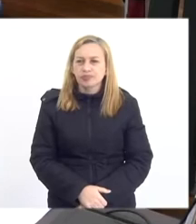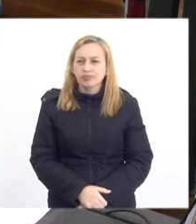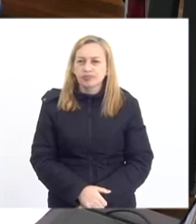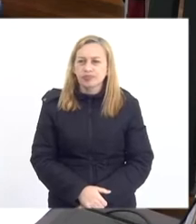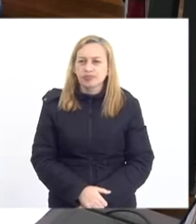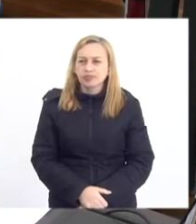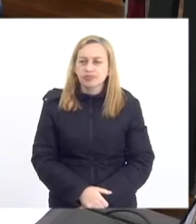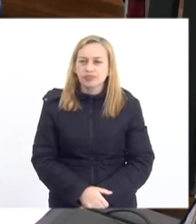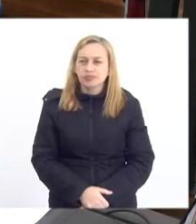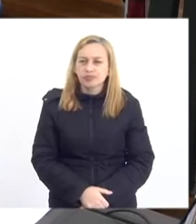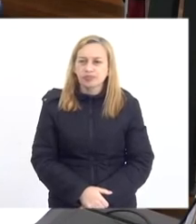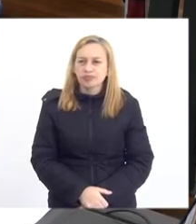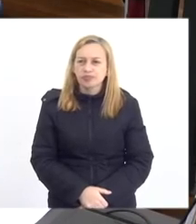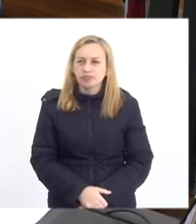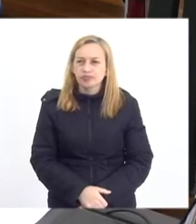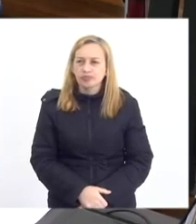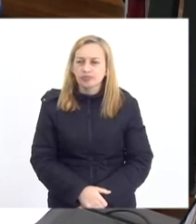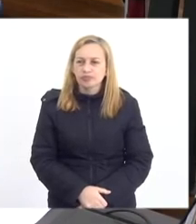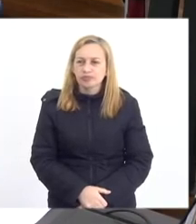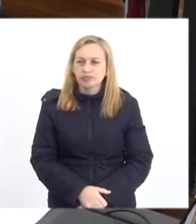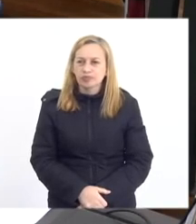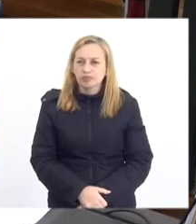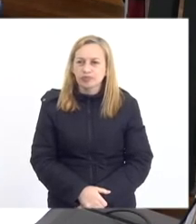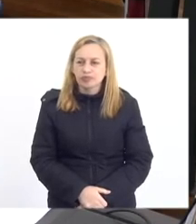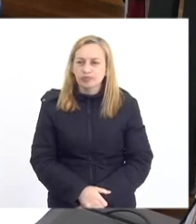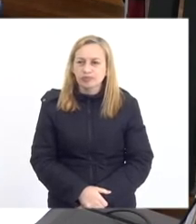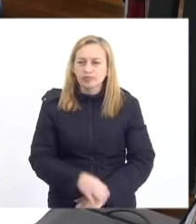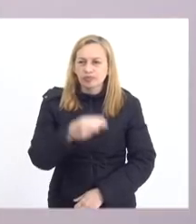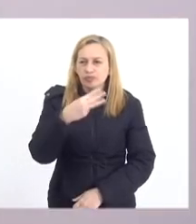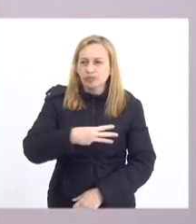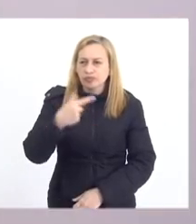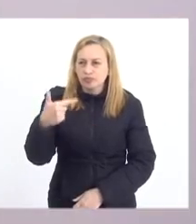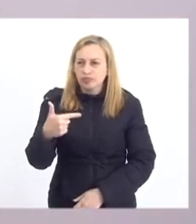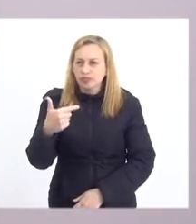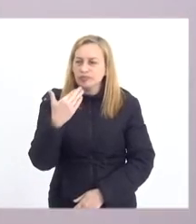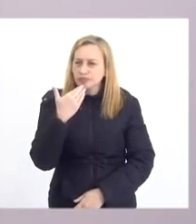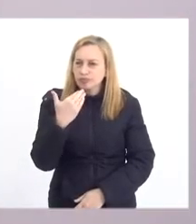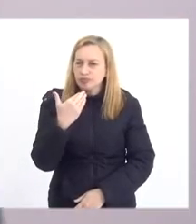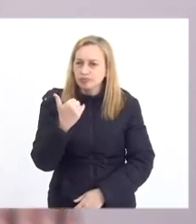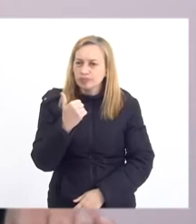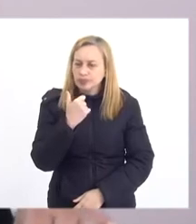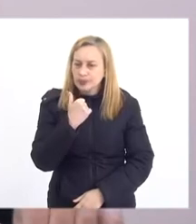Vou pedir... Tá, ok. O